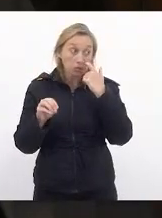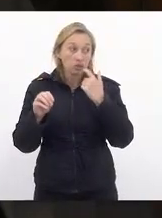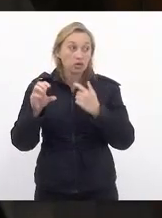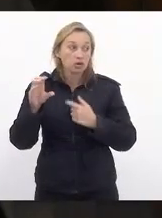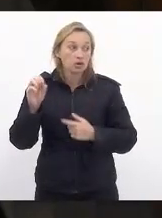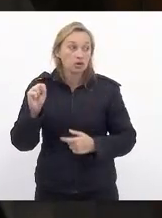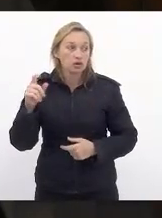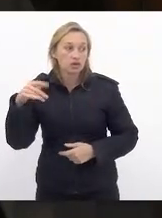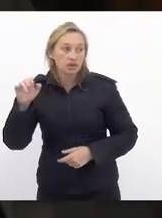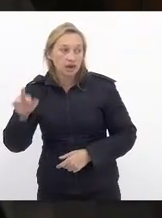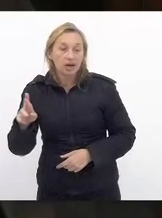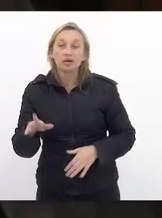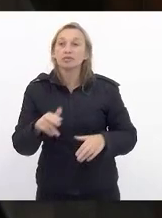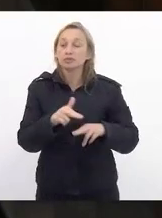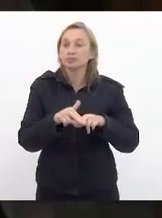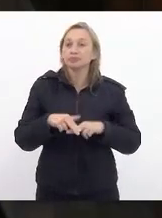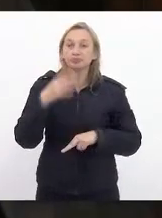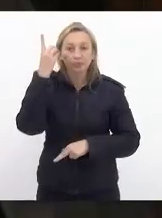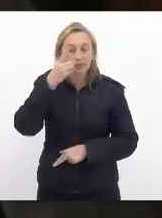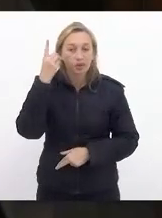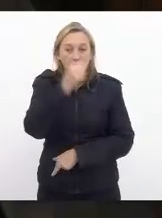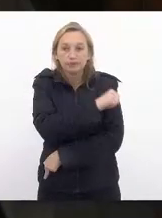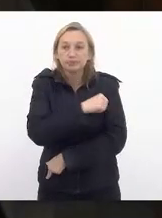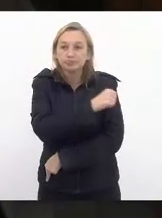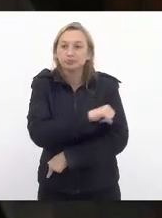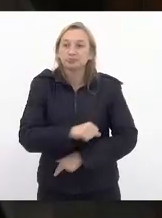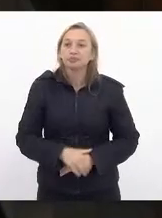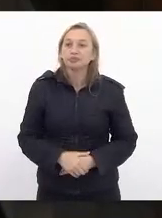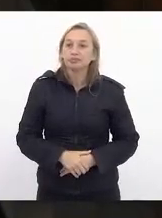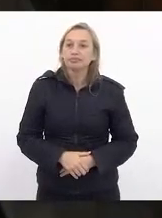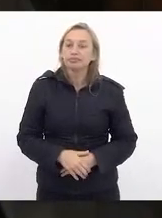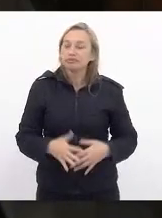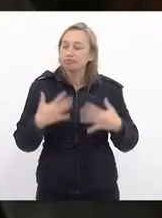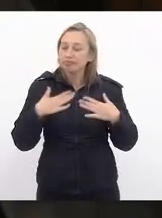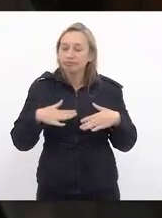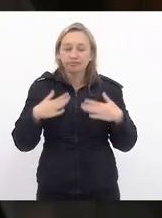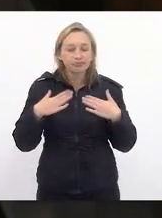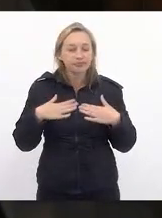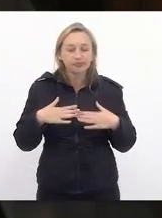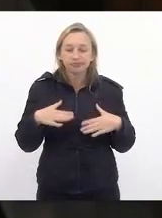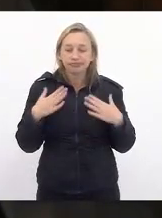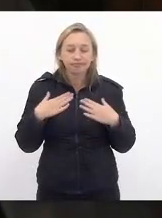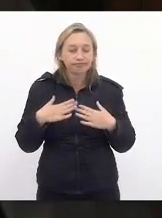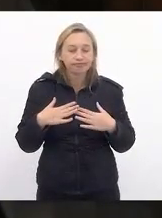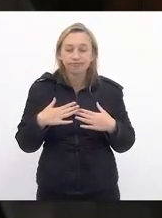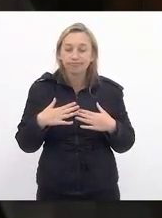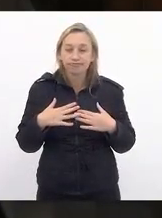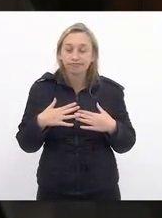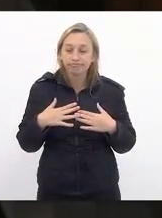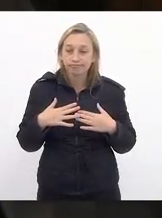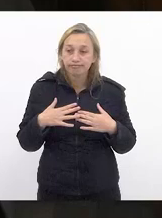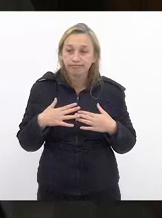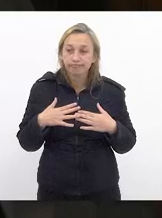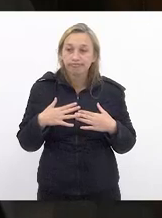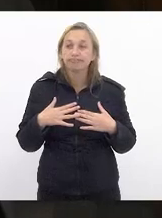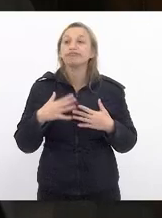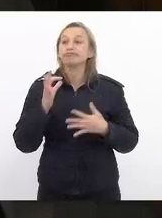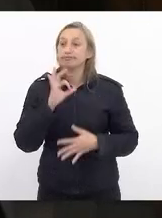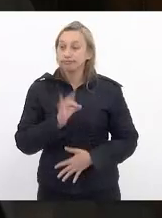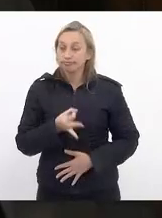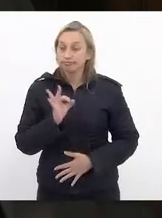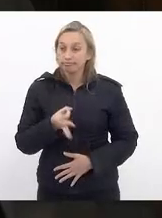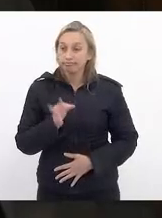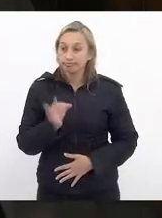nos fóruns coletivos por isso deputada enfermeira Rejane com a maior calma com a maior tranquilidade Mas com muita